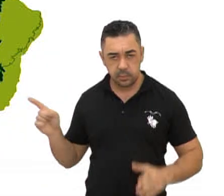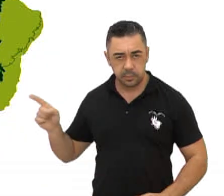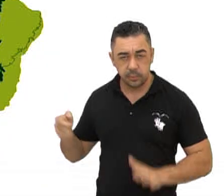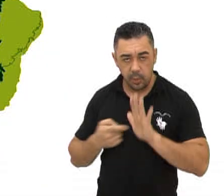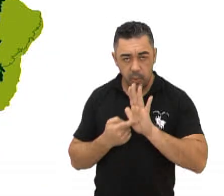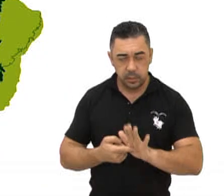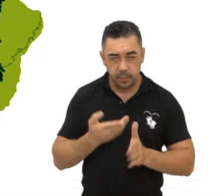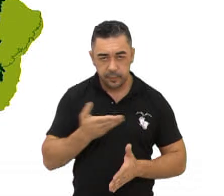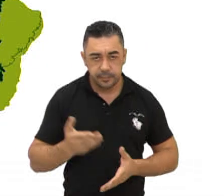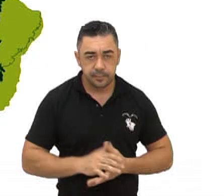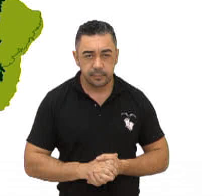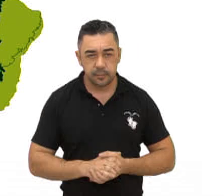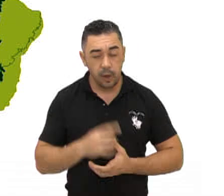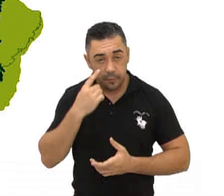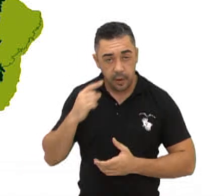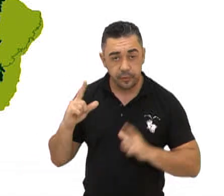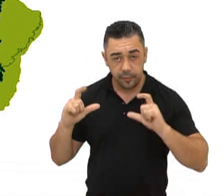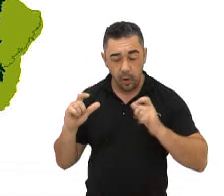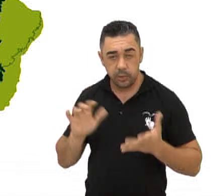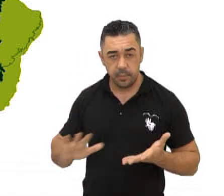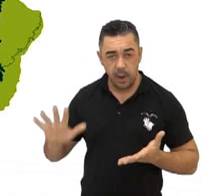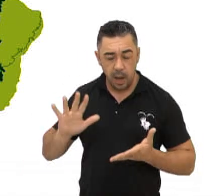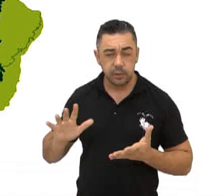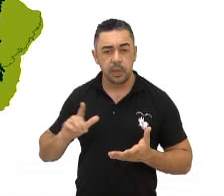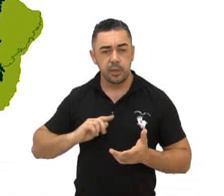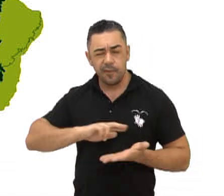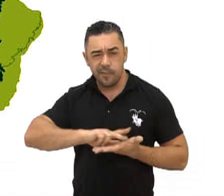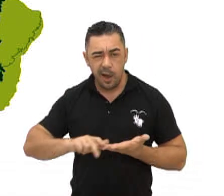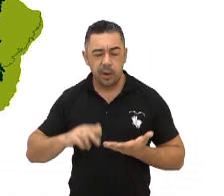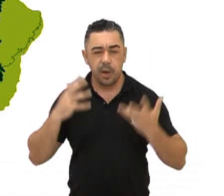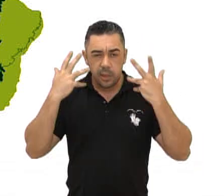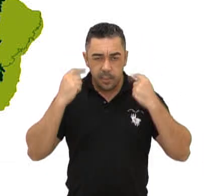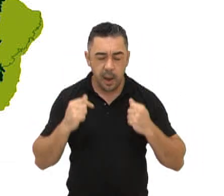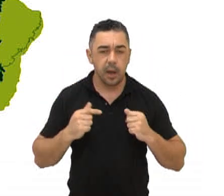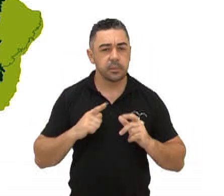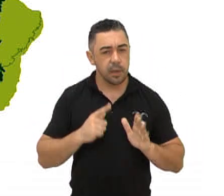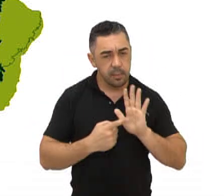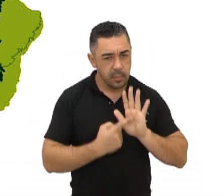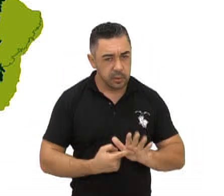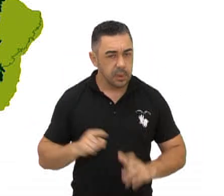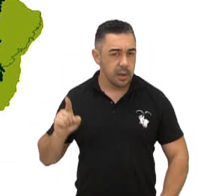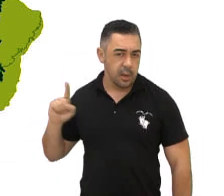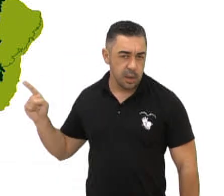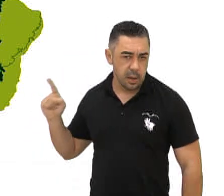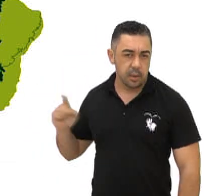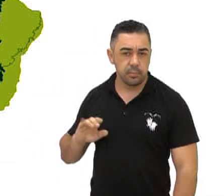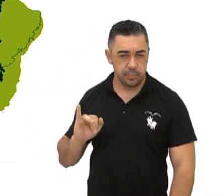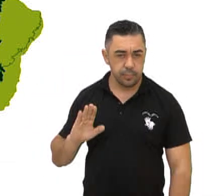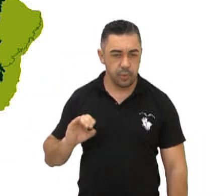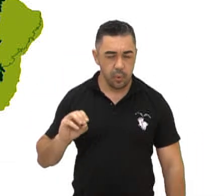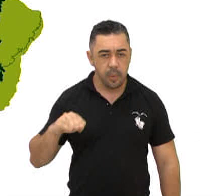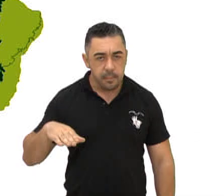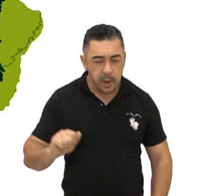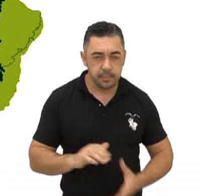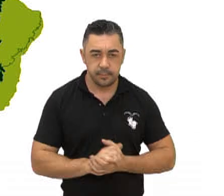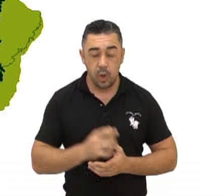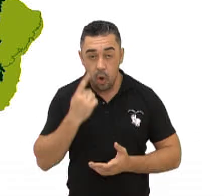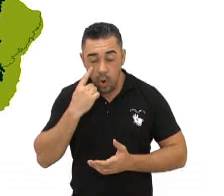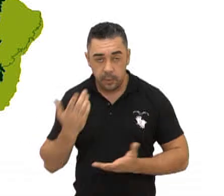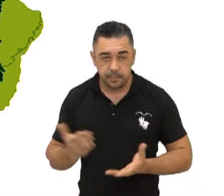só aqui. As figuras também, vários animais, vários vegetais representantes desse bioma, tá? Olha